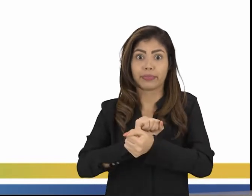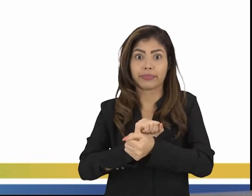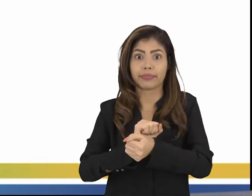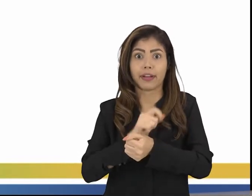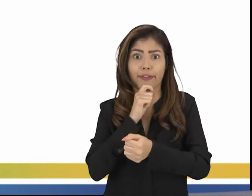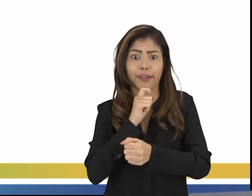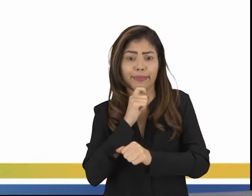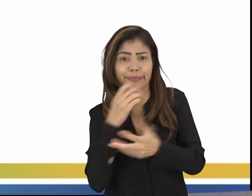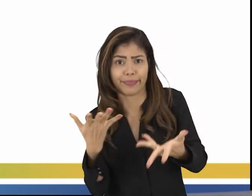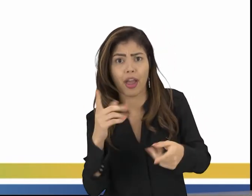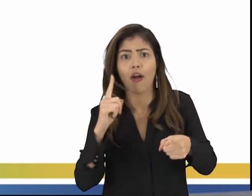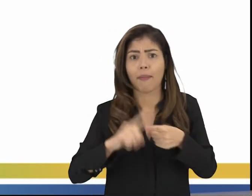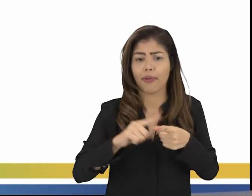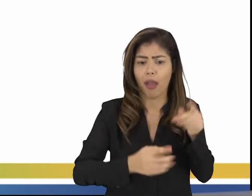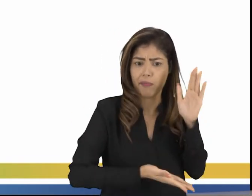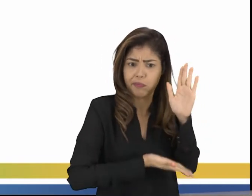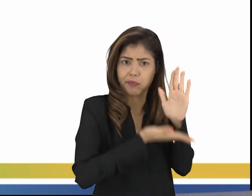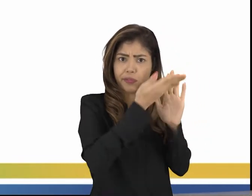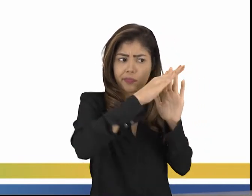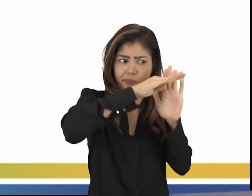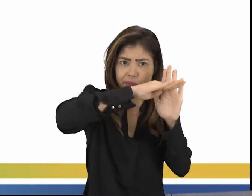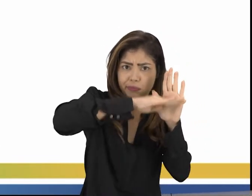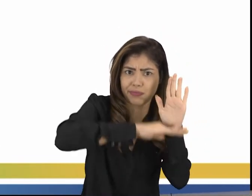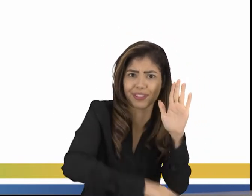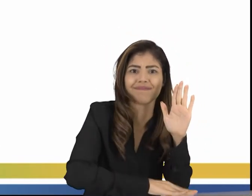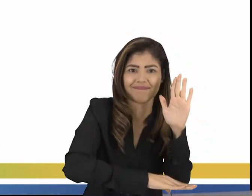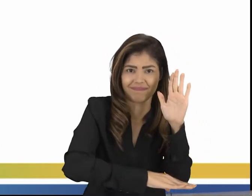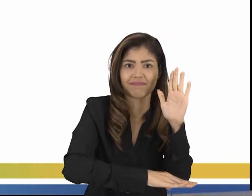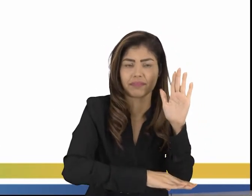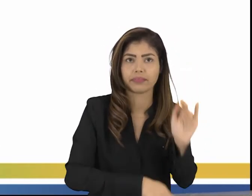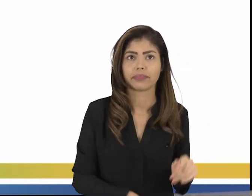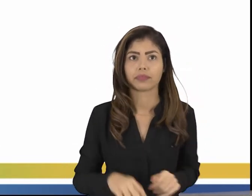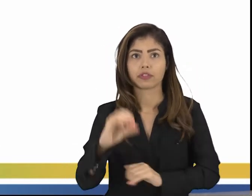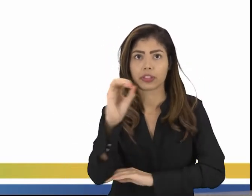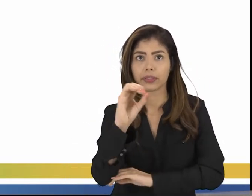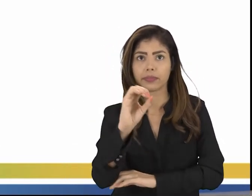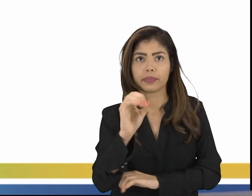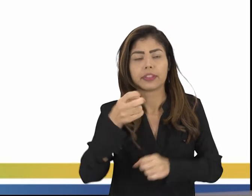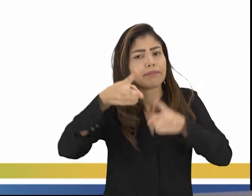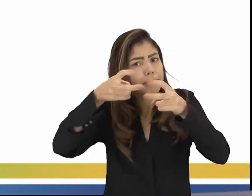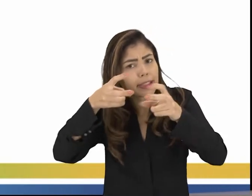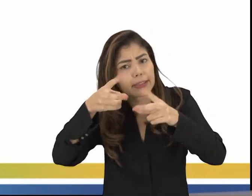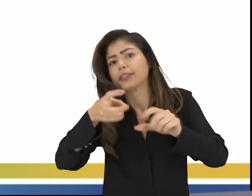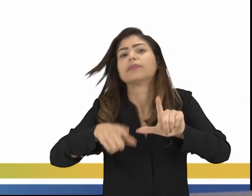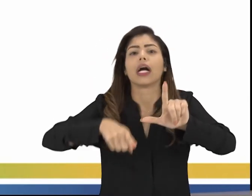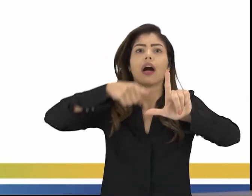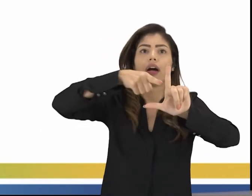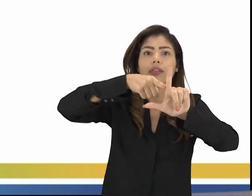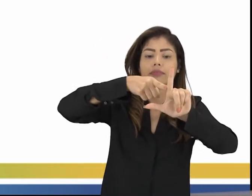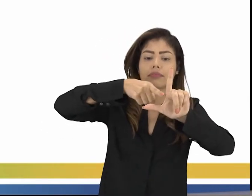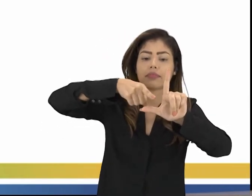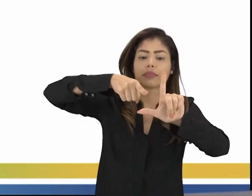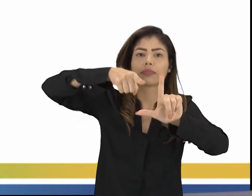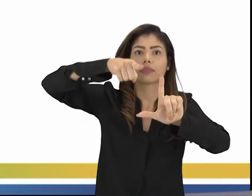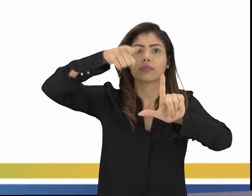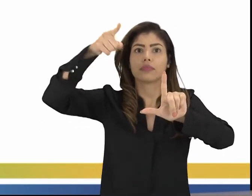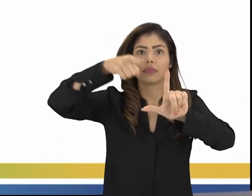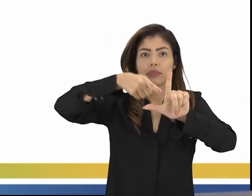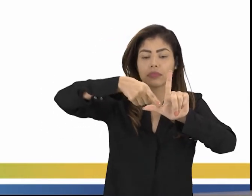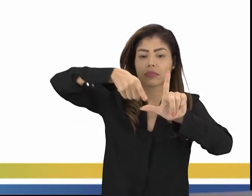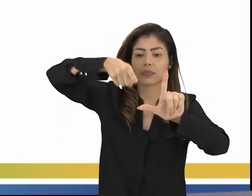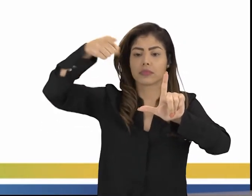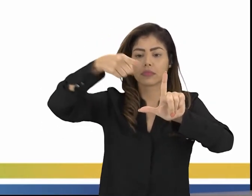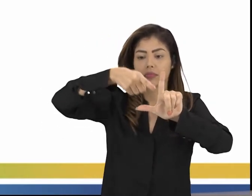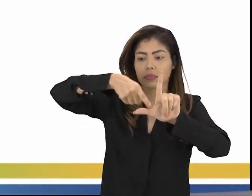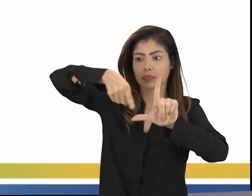congelada, porque as temperaturas são muito abaixo de zero. Observe no gráfico essa variação, então, da temperatura de